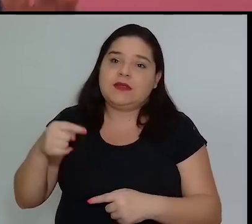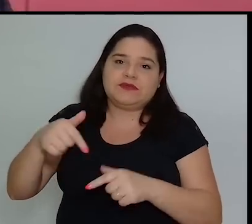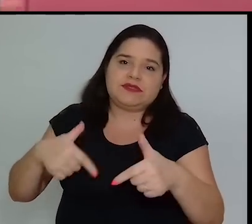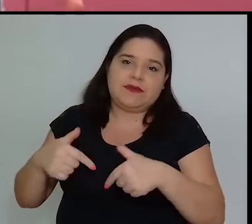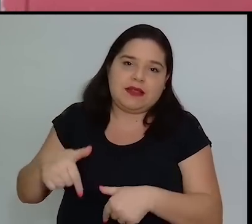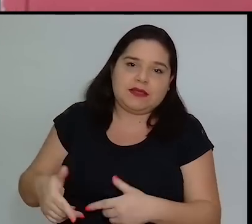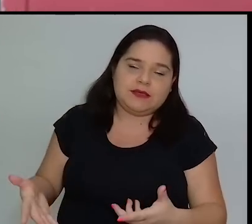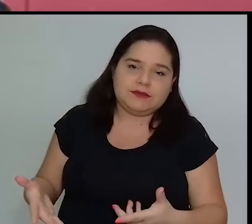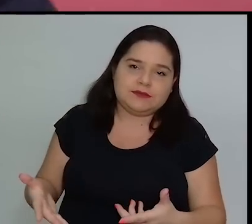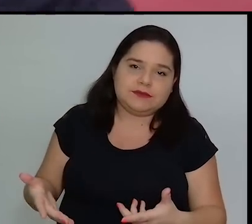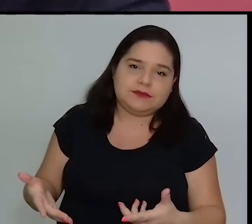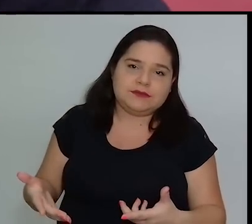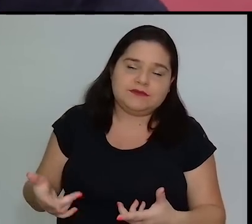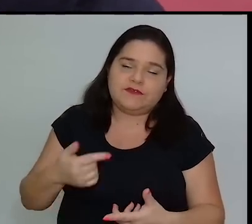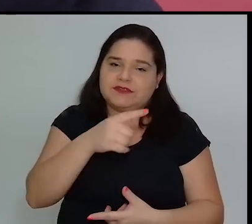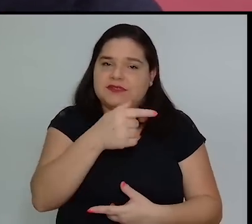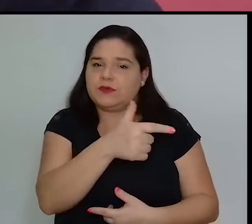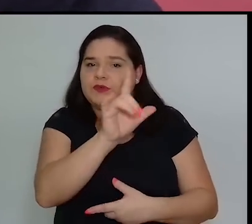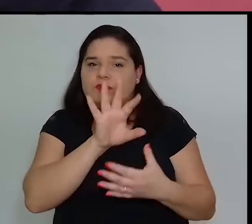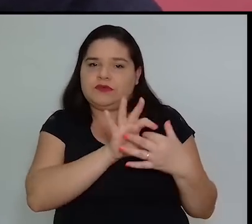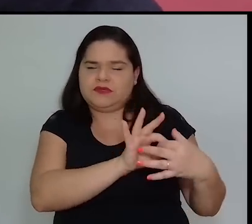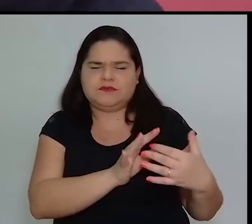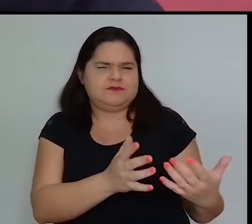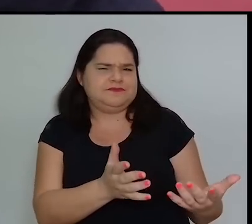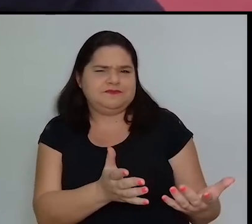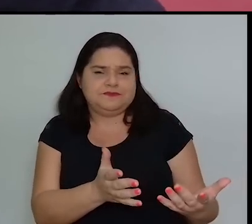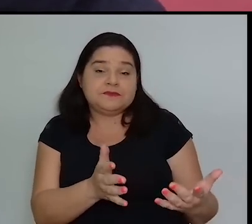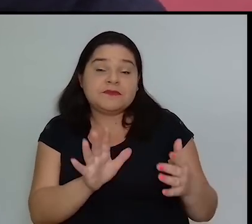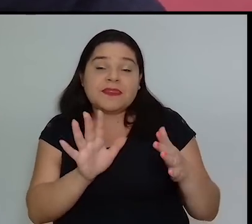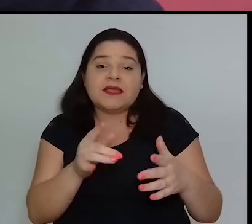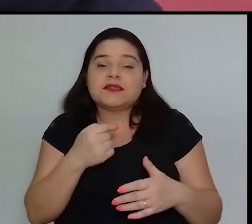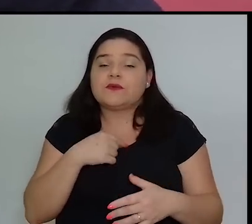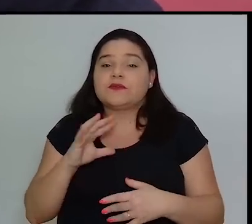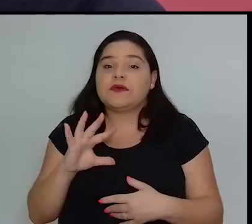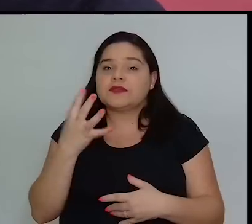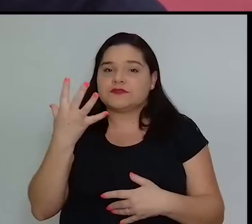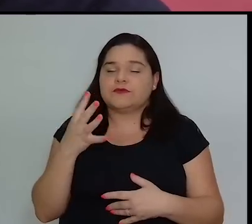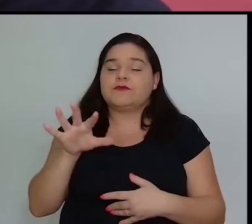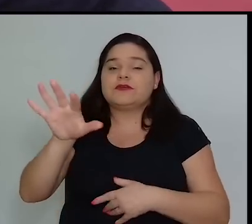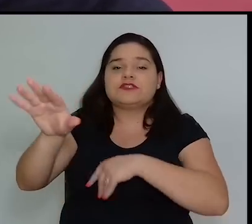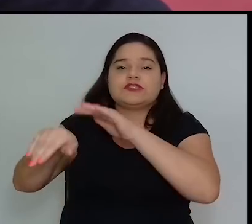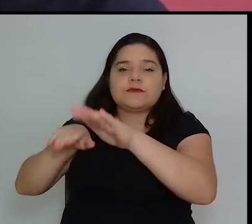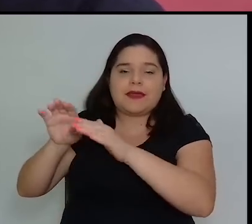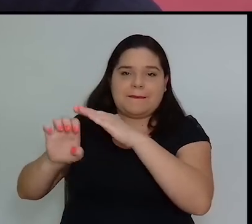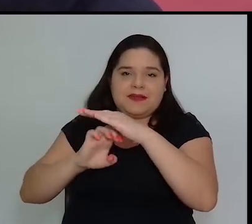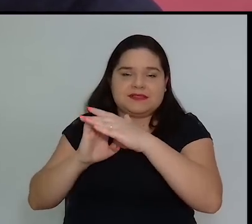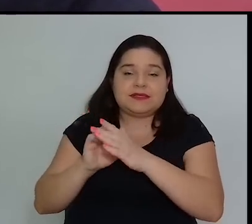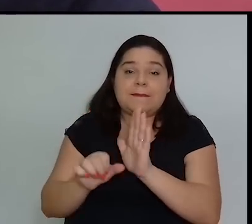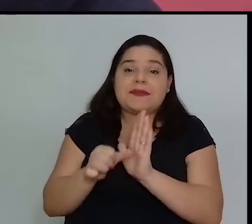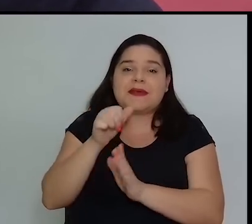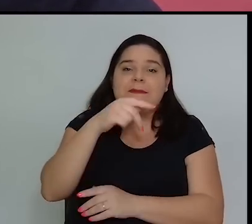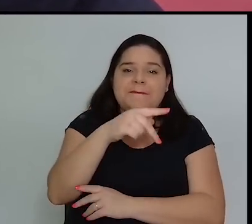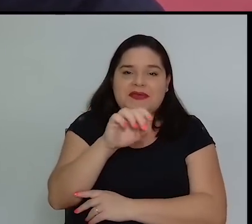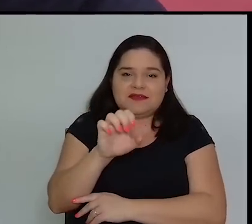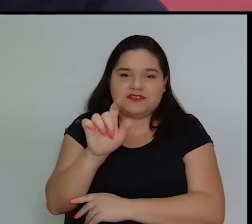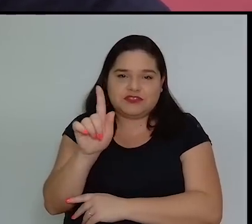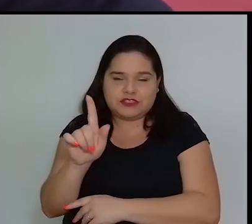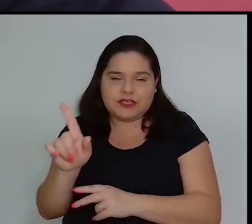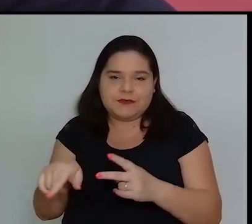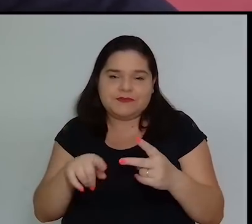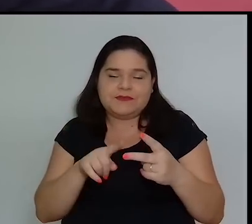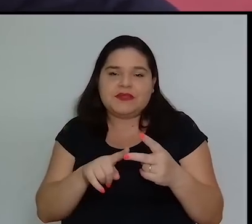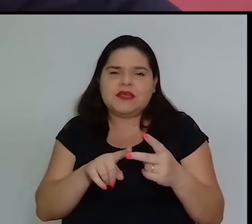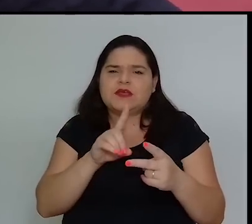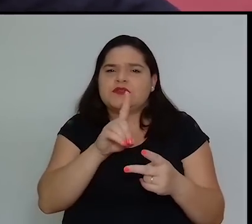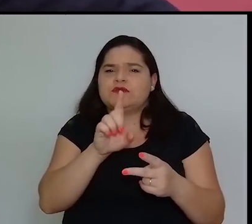outro lugar você é de outro universo então é quando a gente quando eu resolvo então pegar as empresas da primeira foi a PG a própria engenhão Gillette